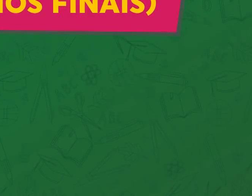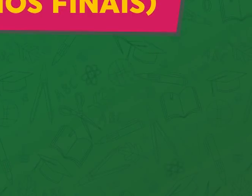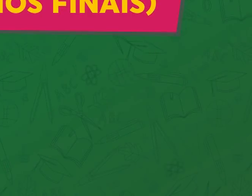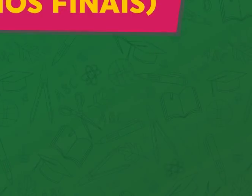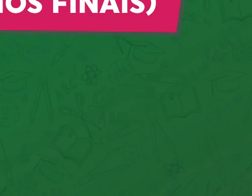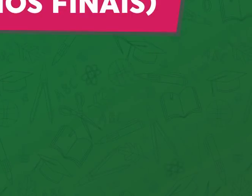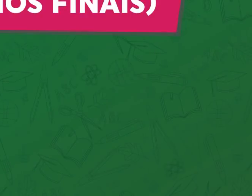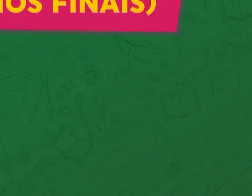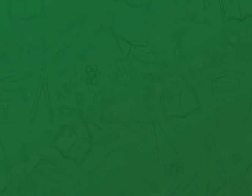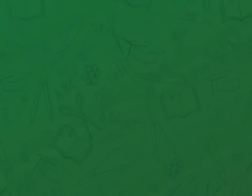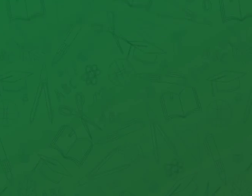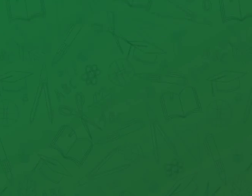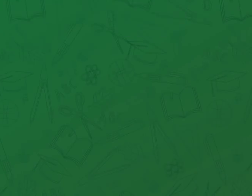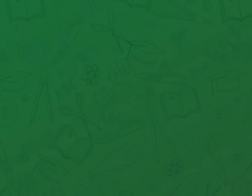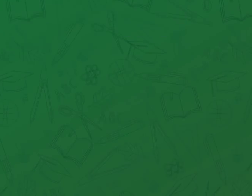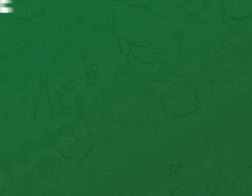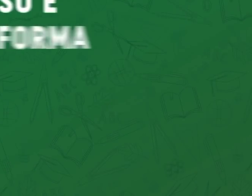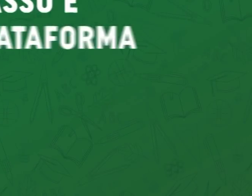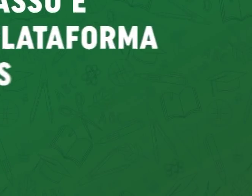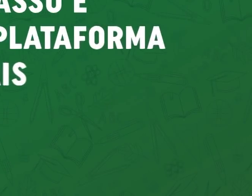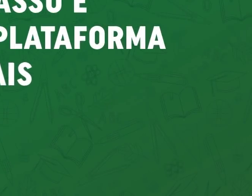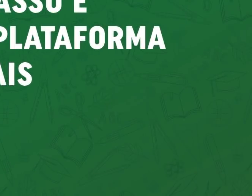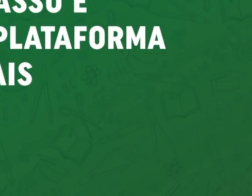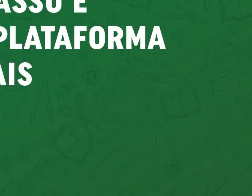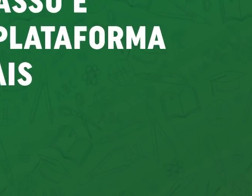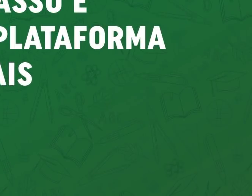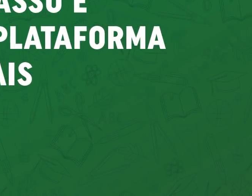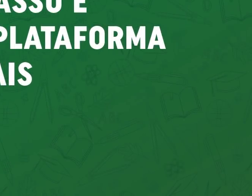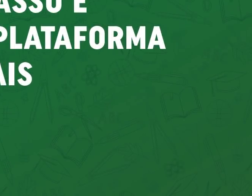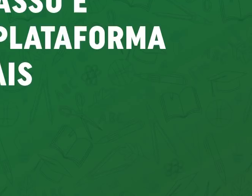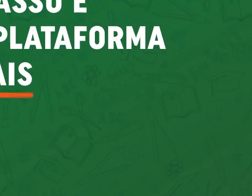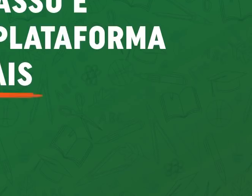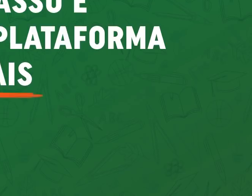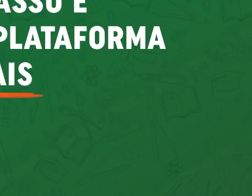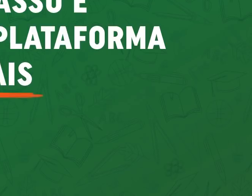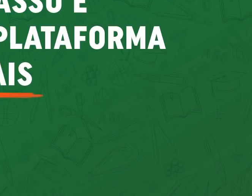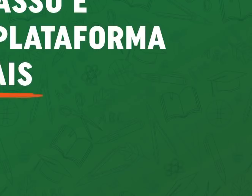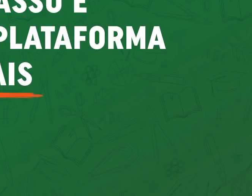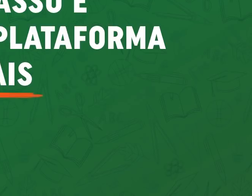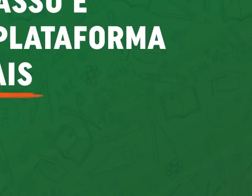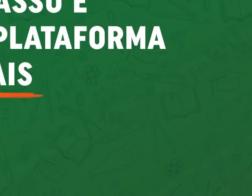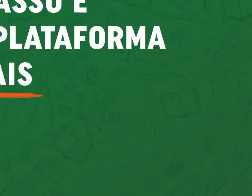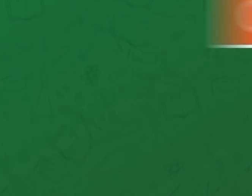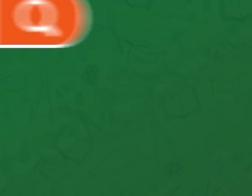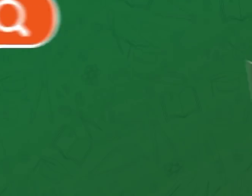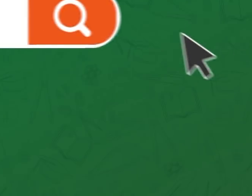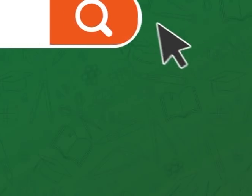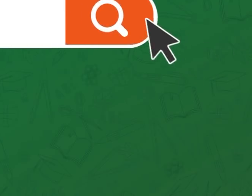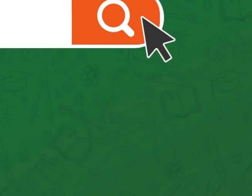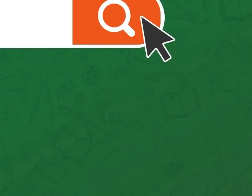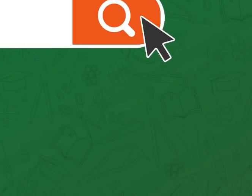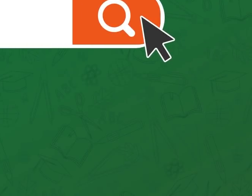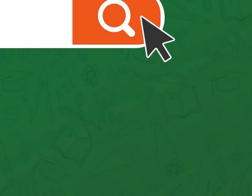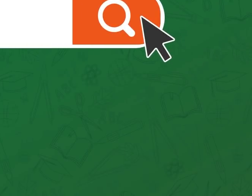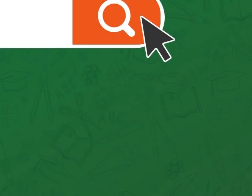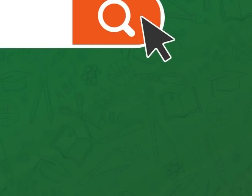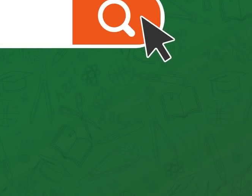Atenção, estudante do ensino fundamental, siga o passo a passo e acesse a plataforma Escola Mais. Acesse